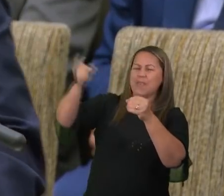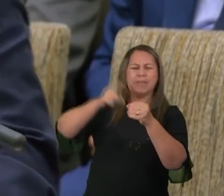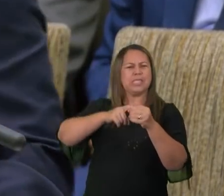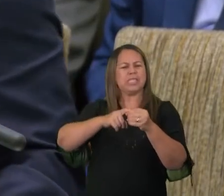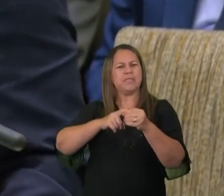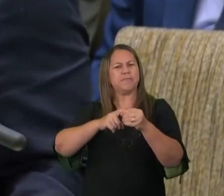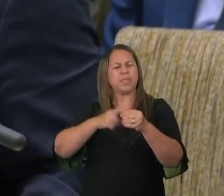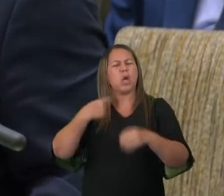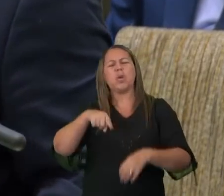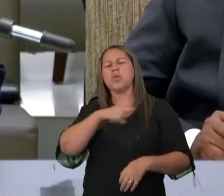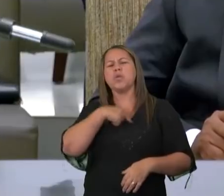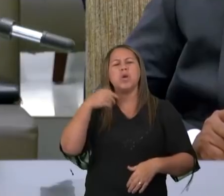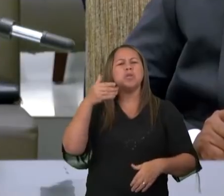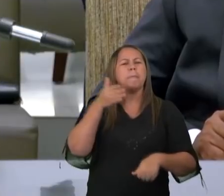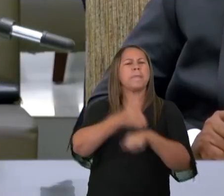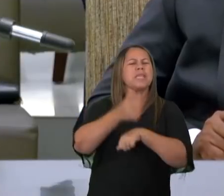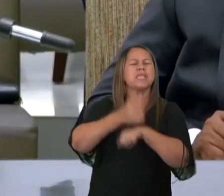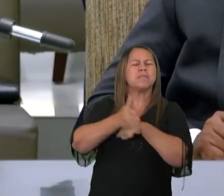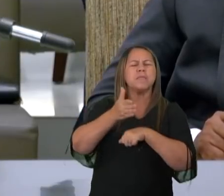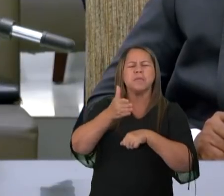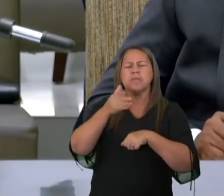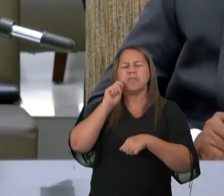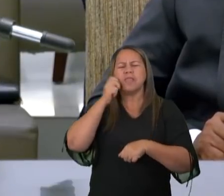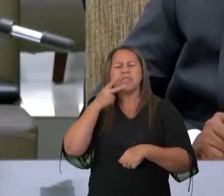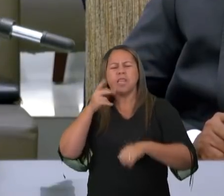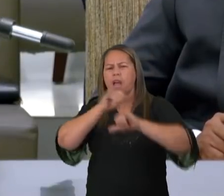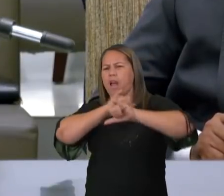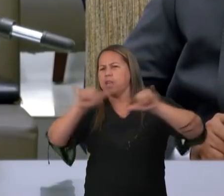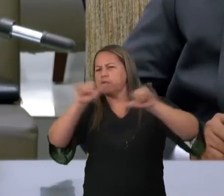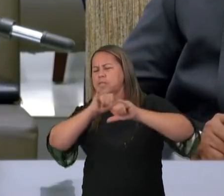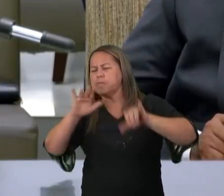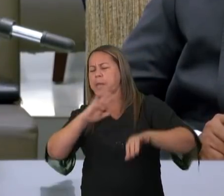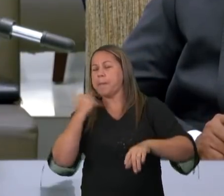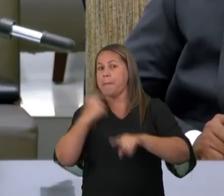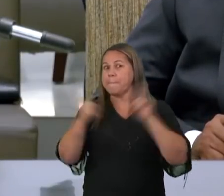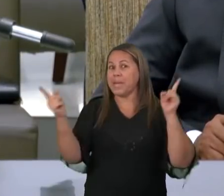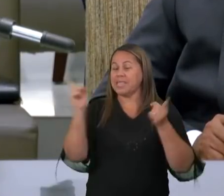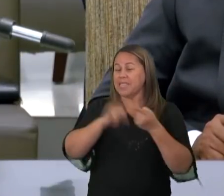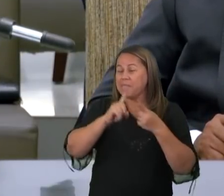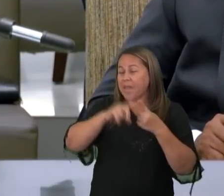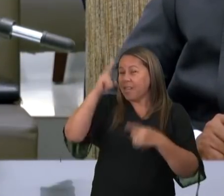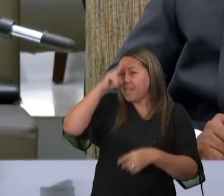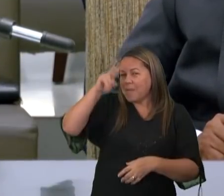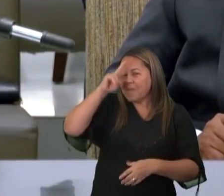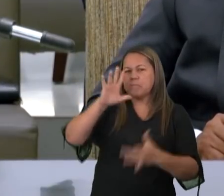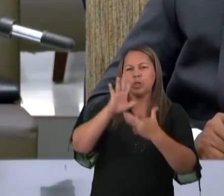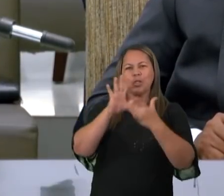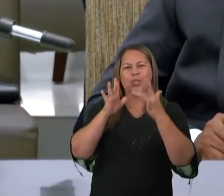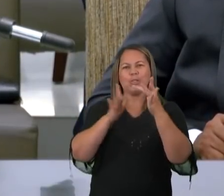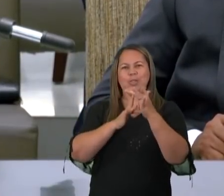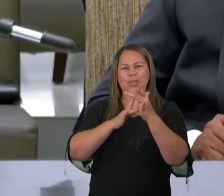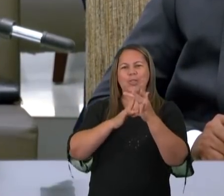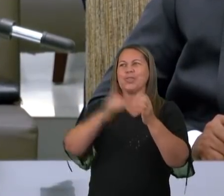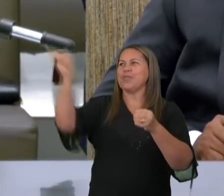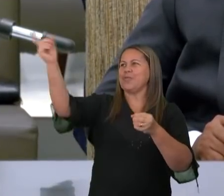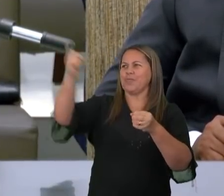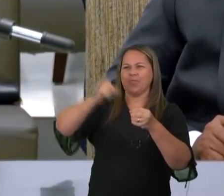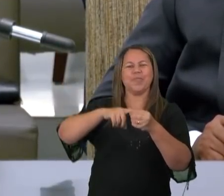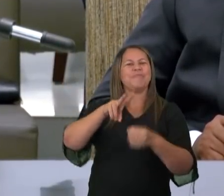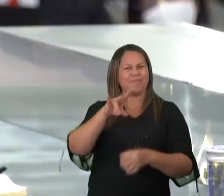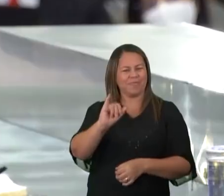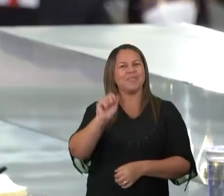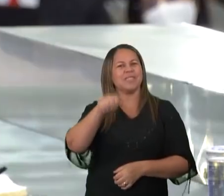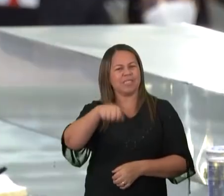ceia, anunciamos a morte do Senhor, mas também lembramos a nossa alma que Ele vai voltar. A